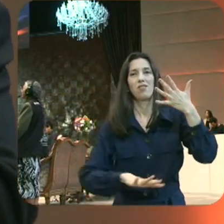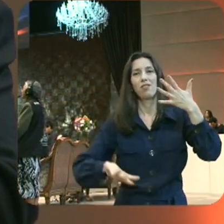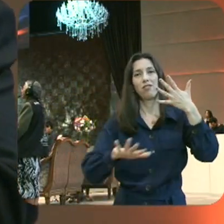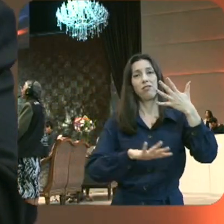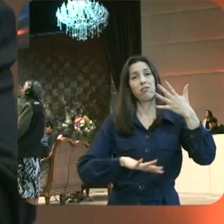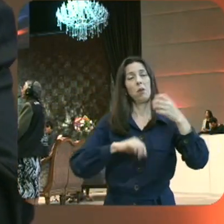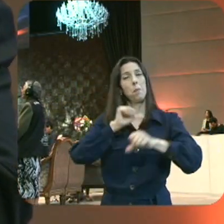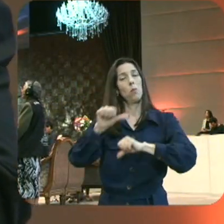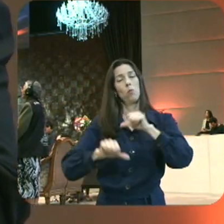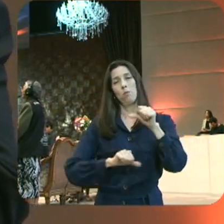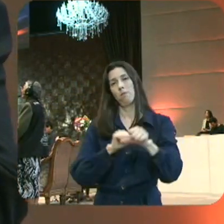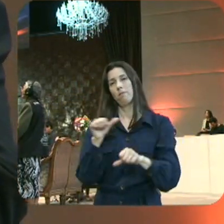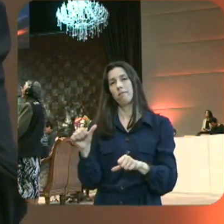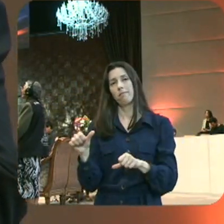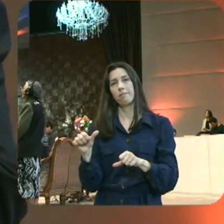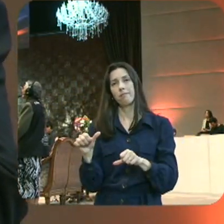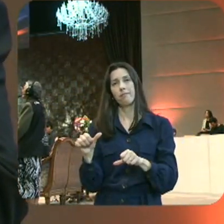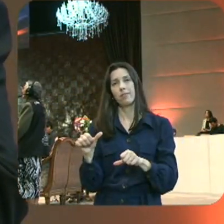acontecendo.